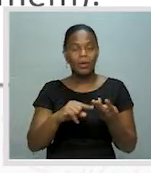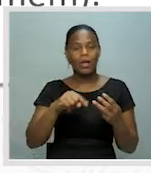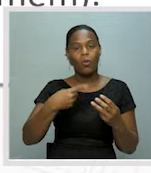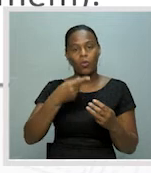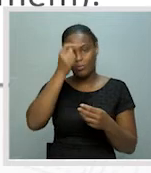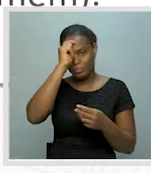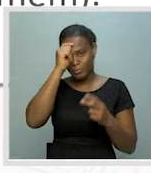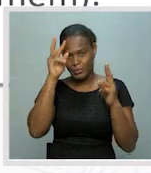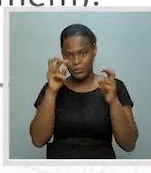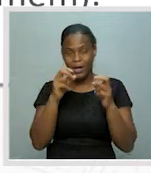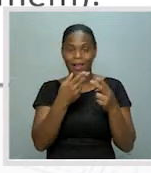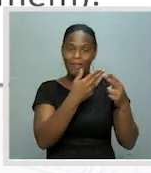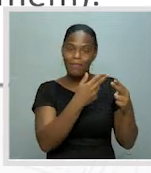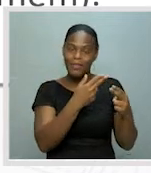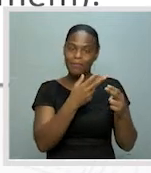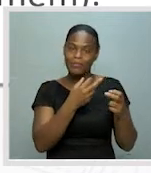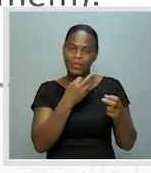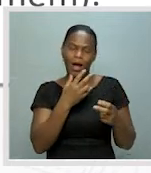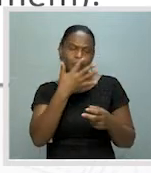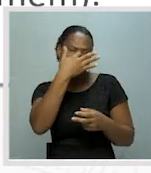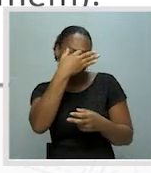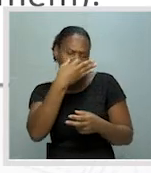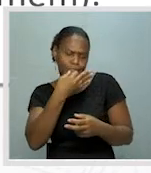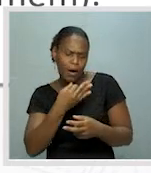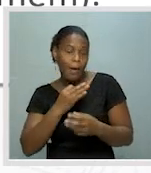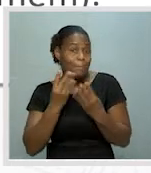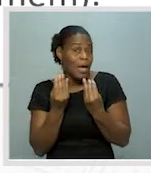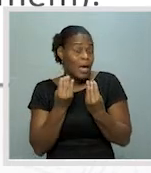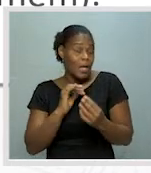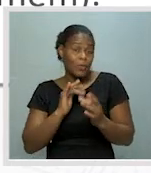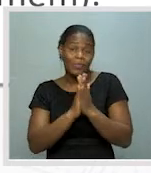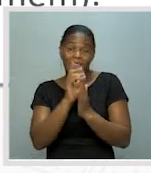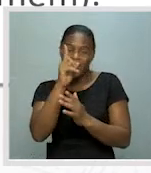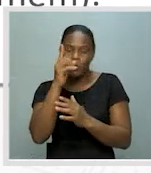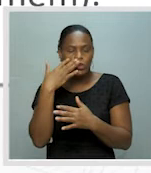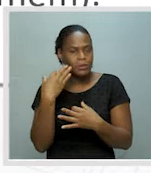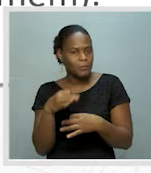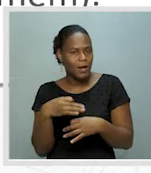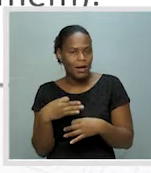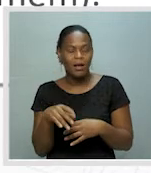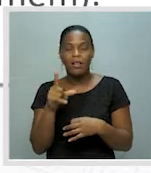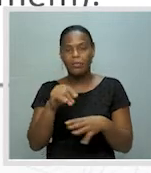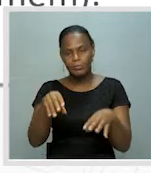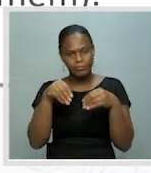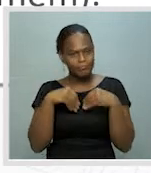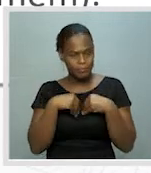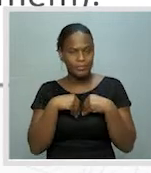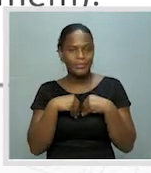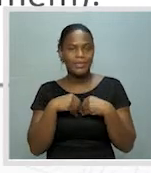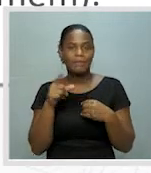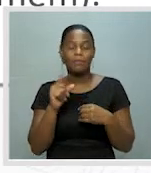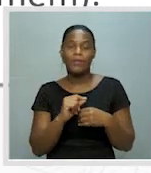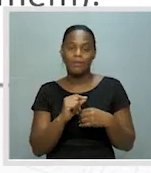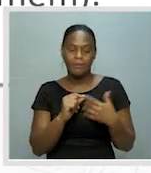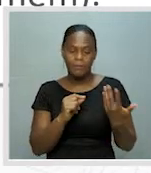do respeito, a devoção, temor a Deus, a humildade, a submissão,